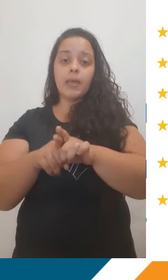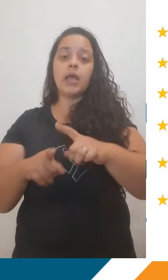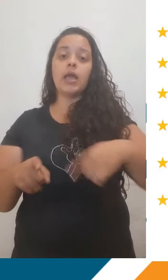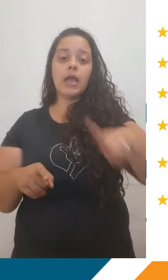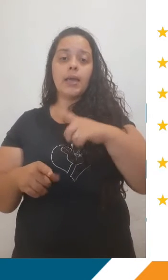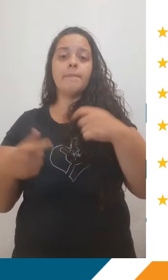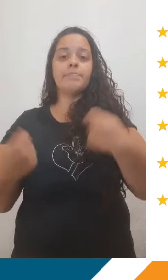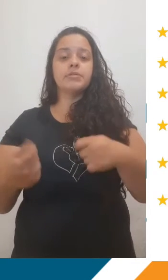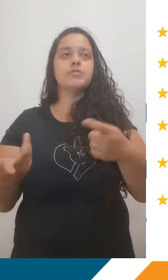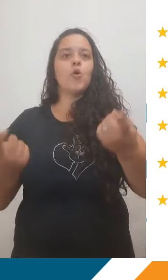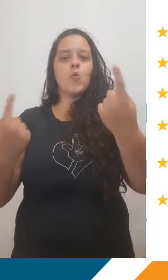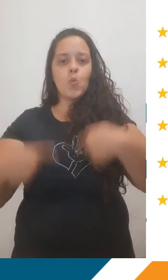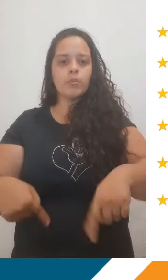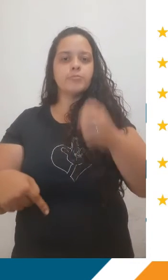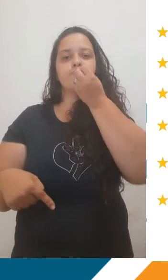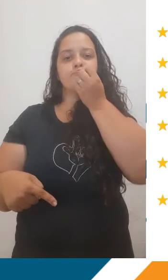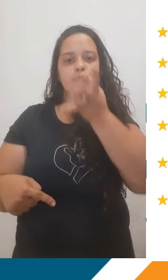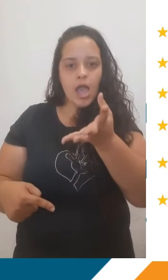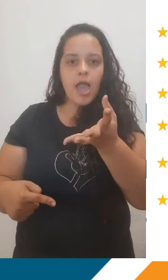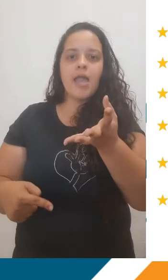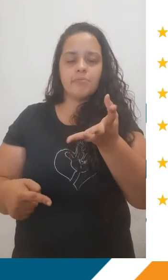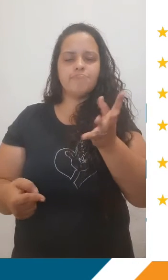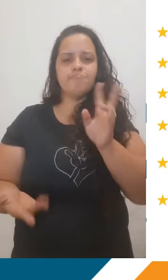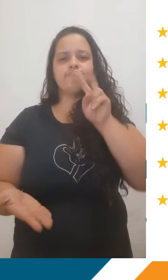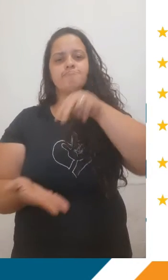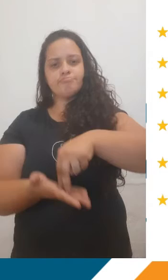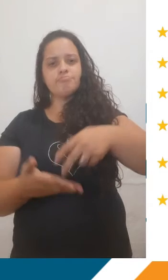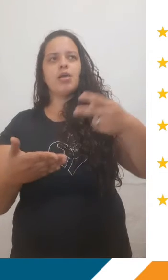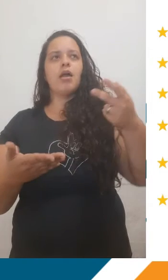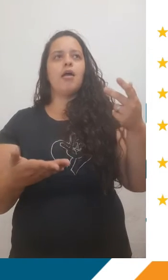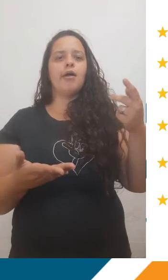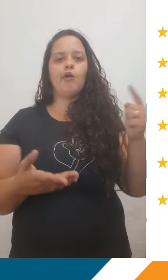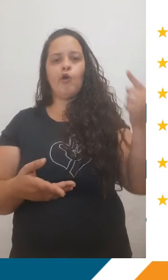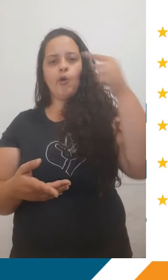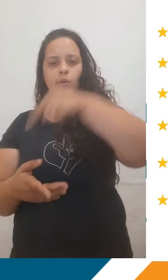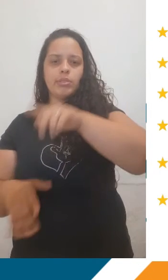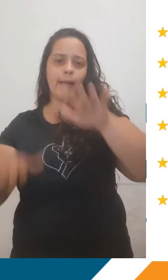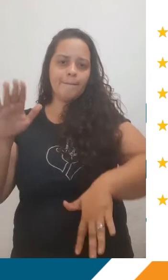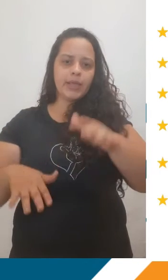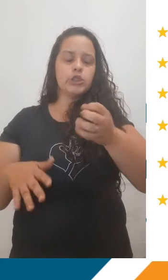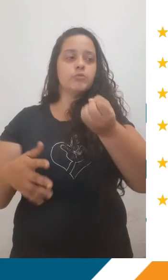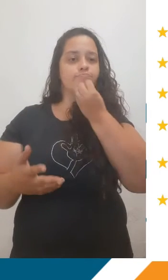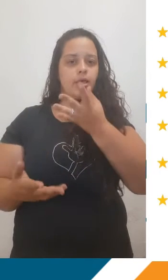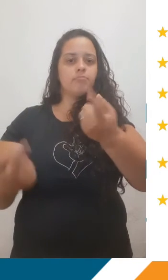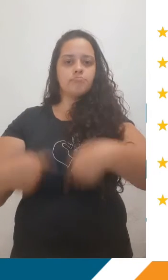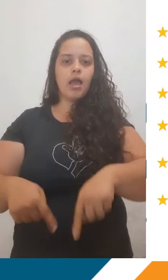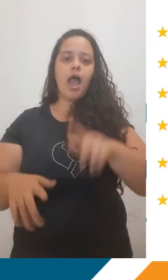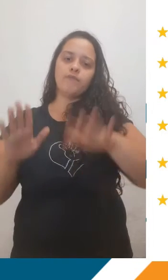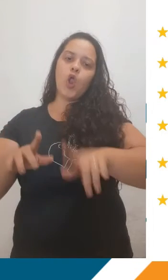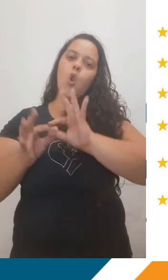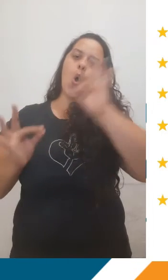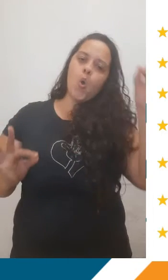possa ter a energia necessária para então encarar o seu deslocamento, o seu trajeto até o ponto de chegada